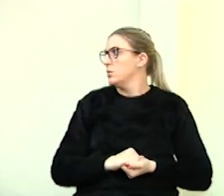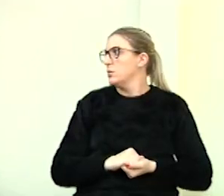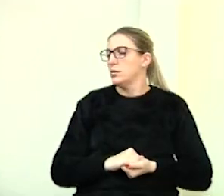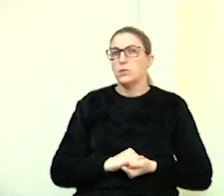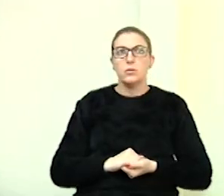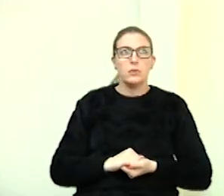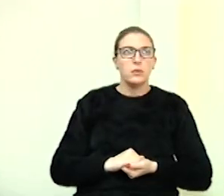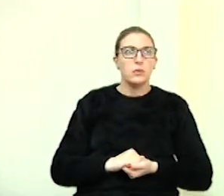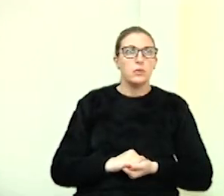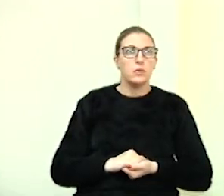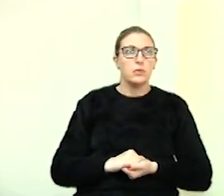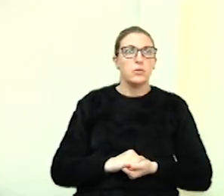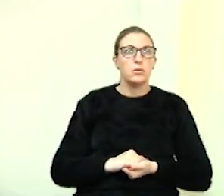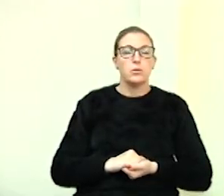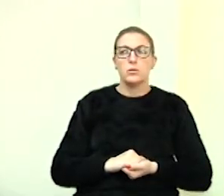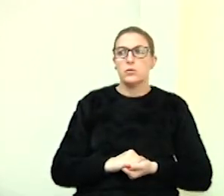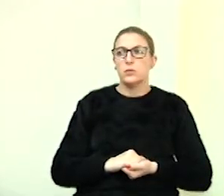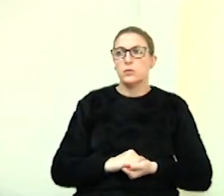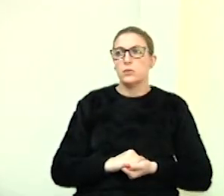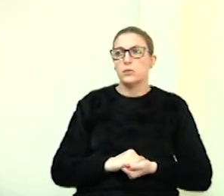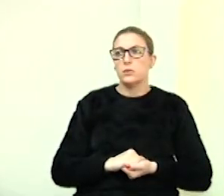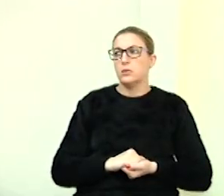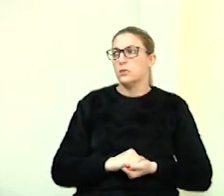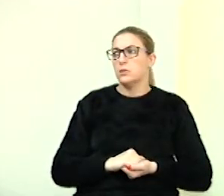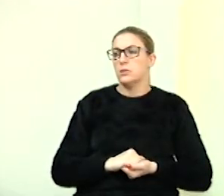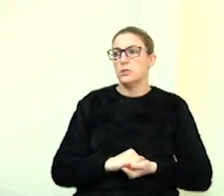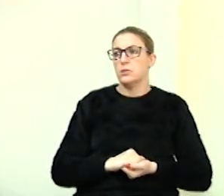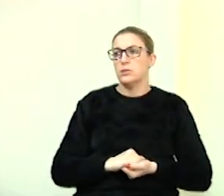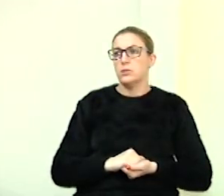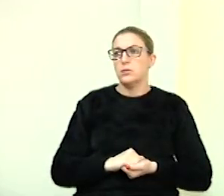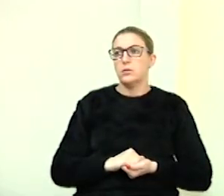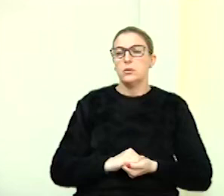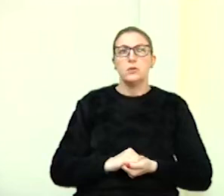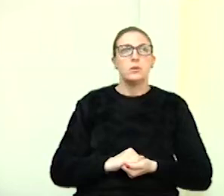Um, dois, três, quatro, cinco, seis, sete. É.